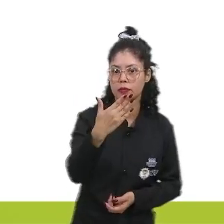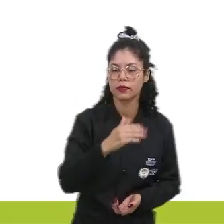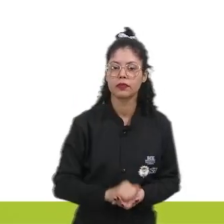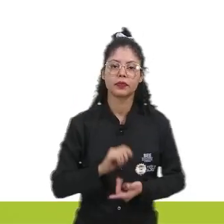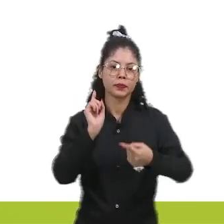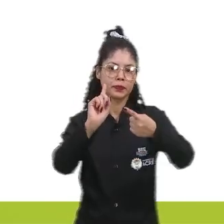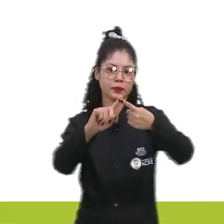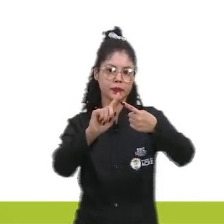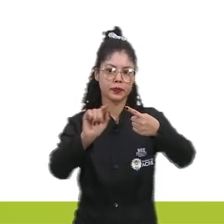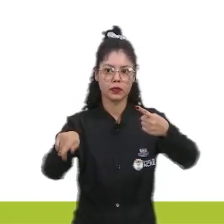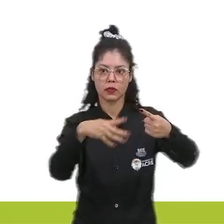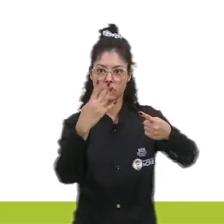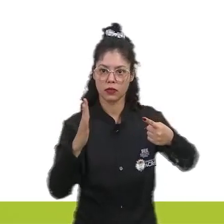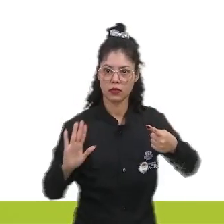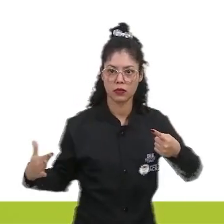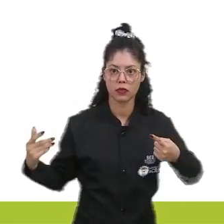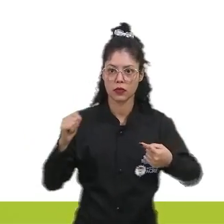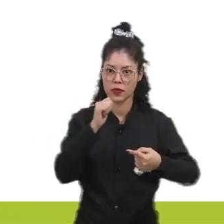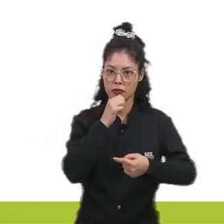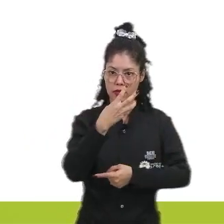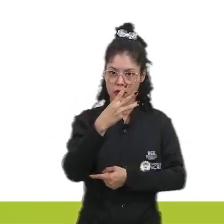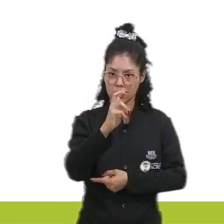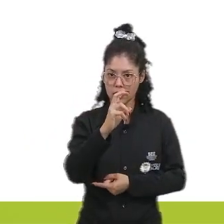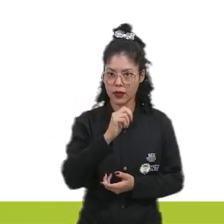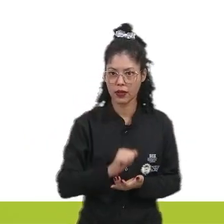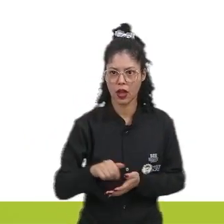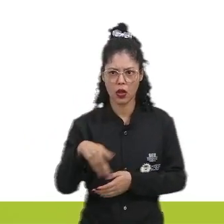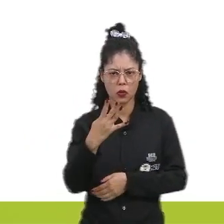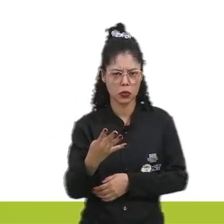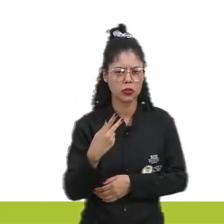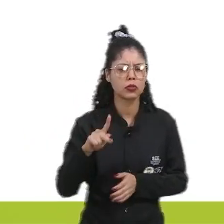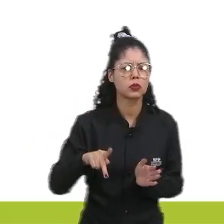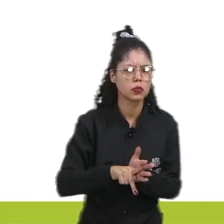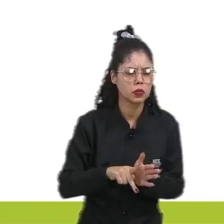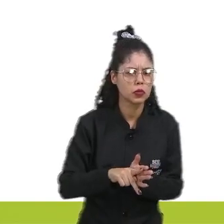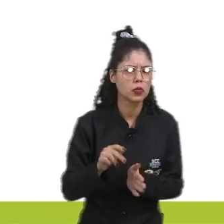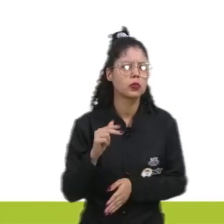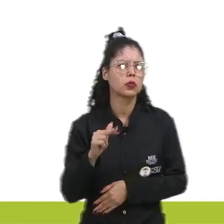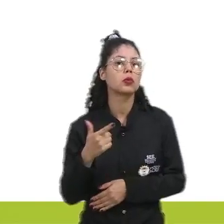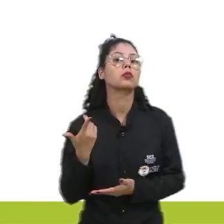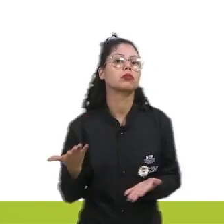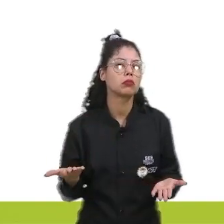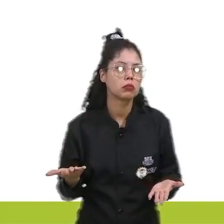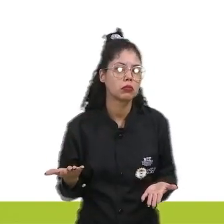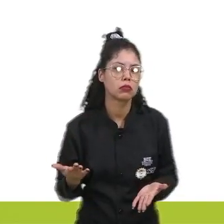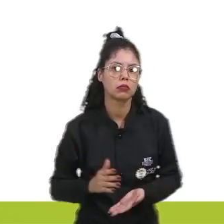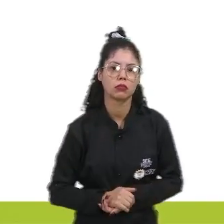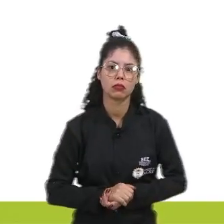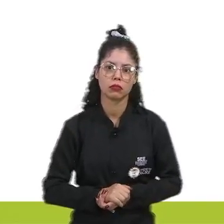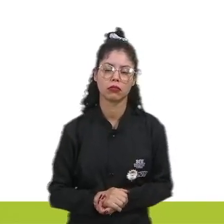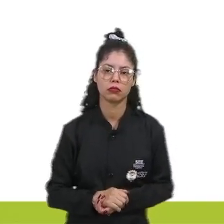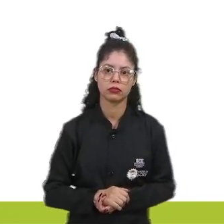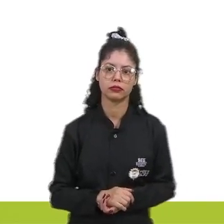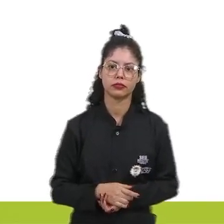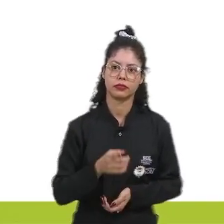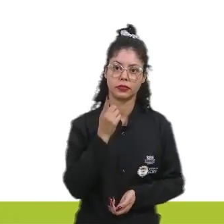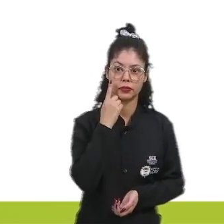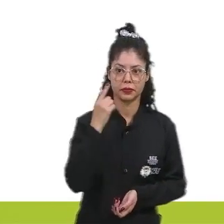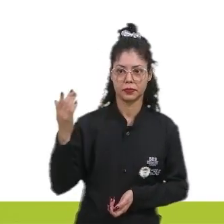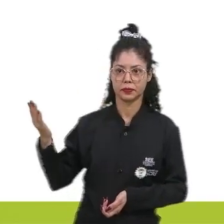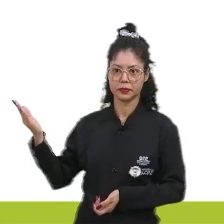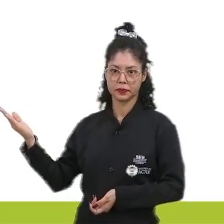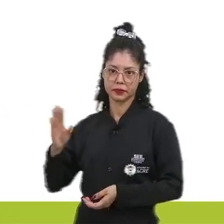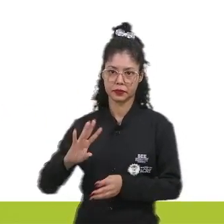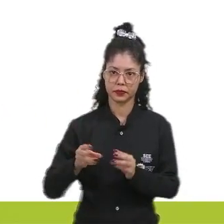Primeiro, quando Mariana tiver 35 anos, quantos anos terá sua irmã? Pessoal, olha o probleminha aí, tá? Que ela